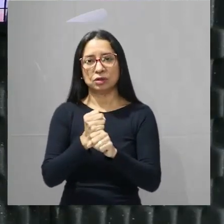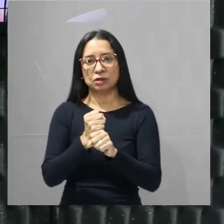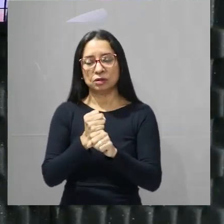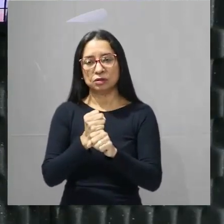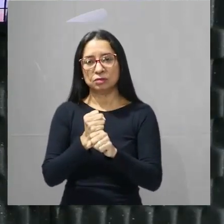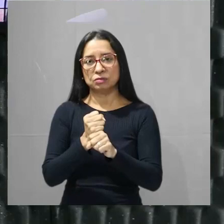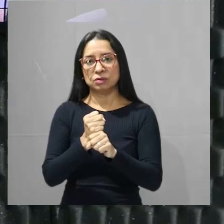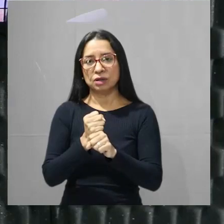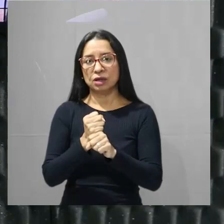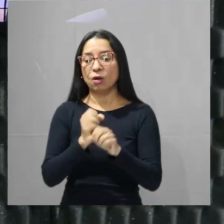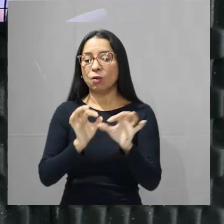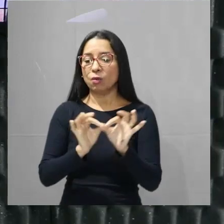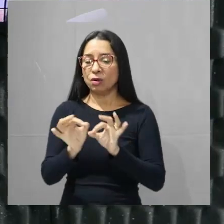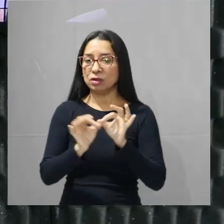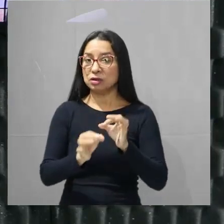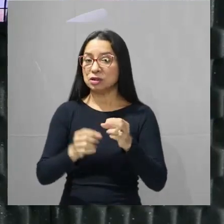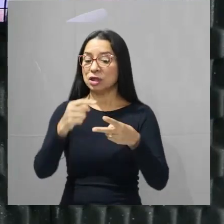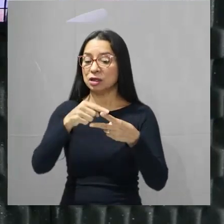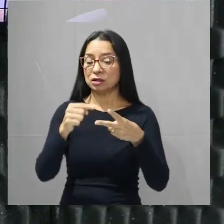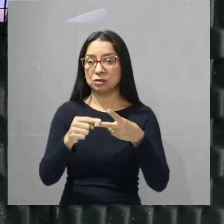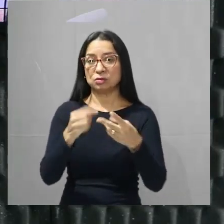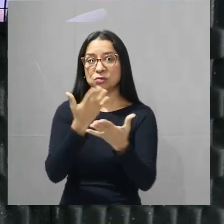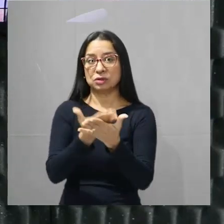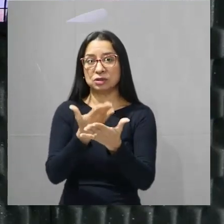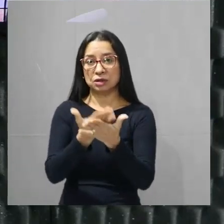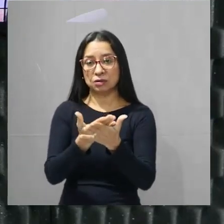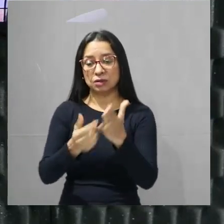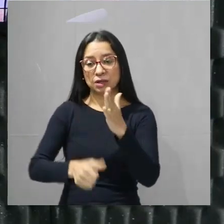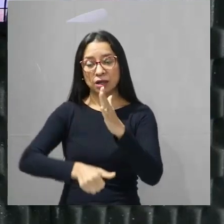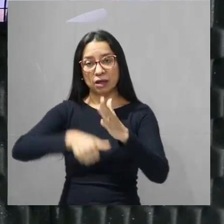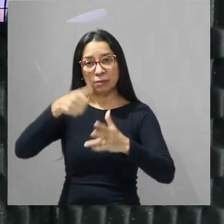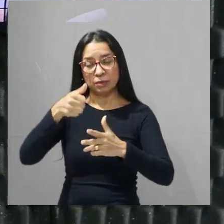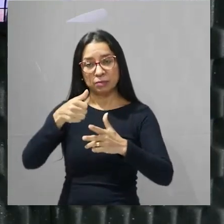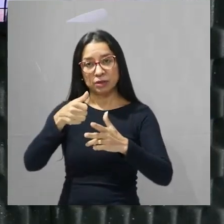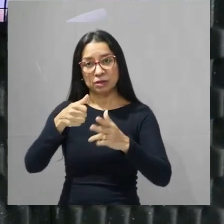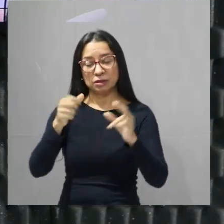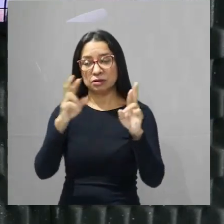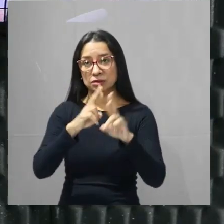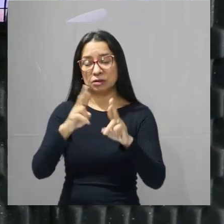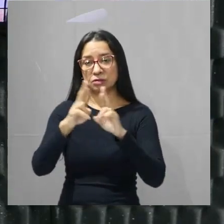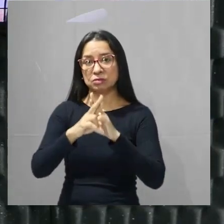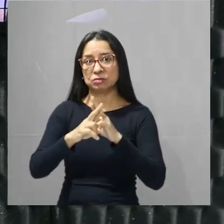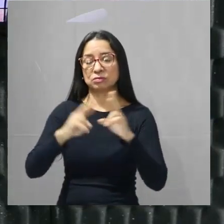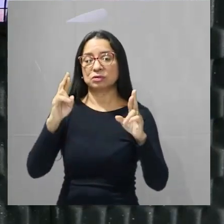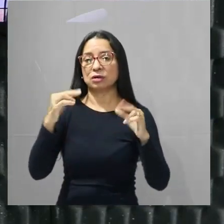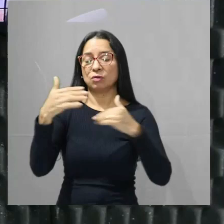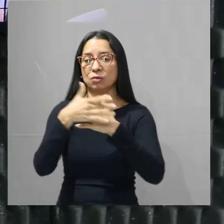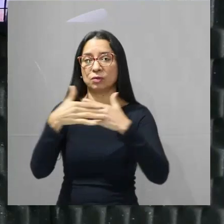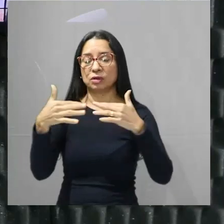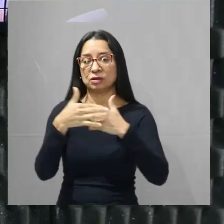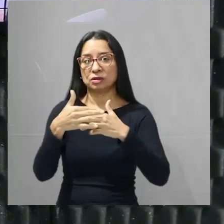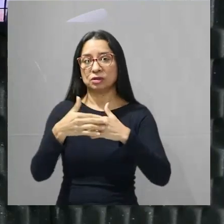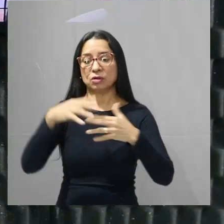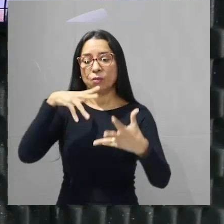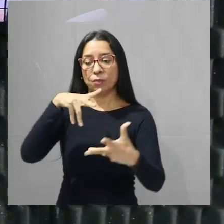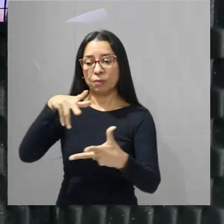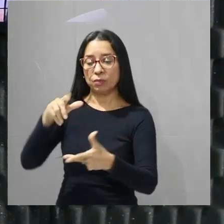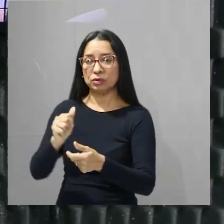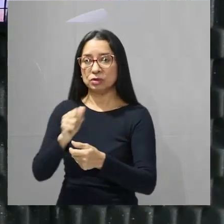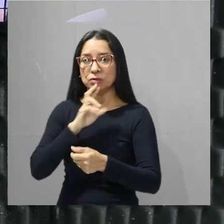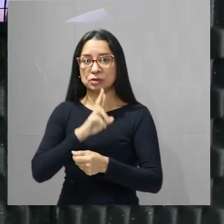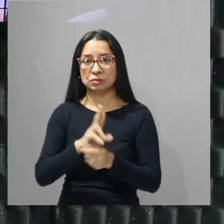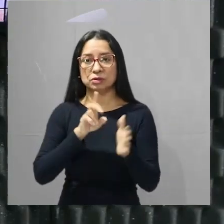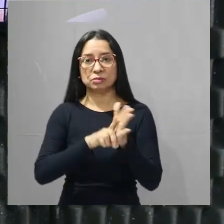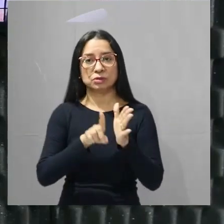temática em duas aulas. A primeira, que nós já tivemos, que foi sobre a urbanização mundial. Respondemos questões só acerca dessa temática.